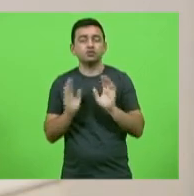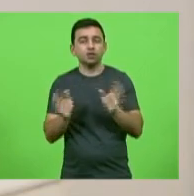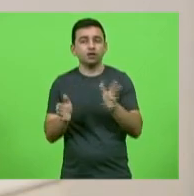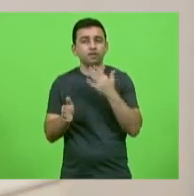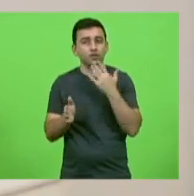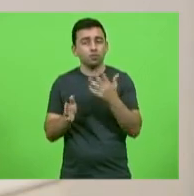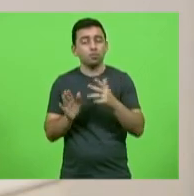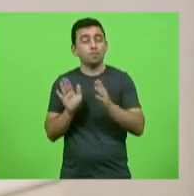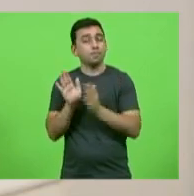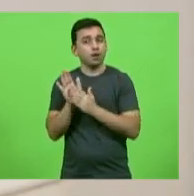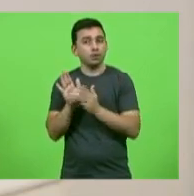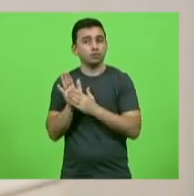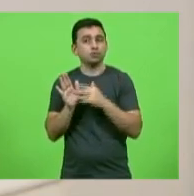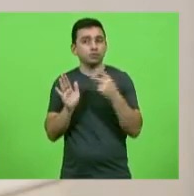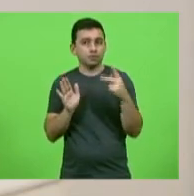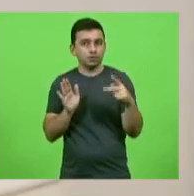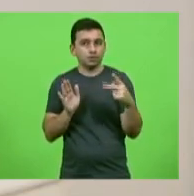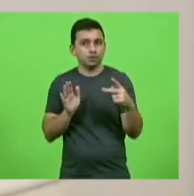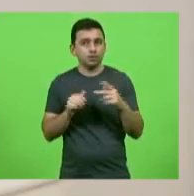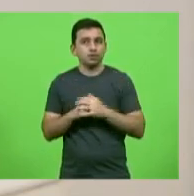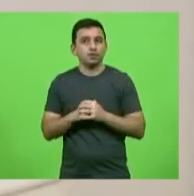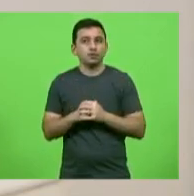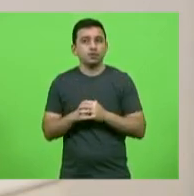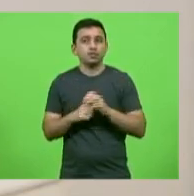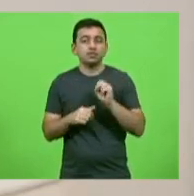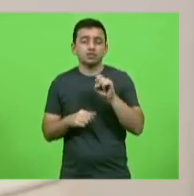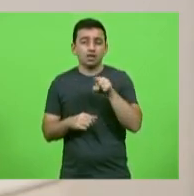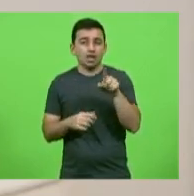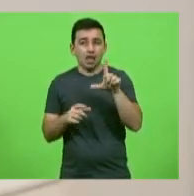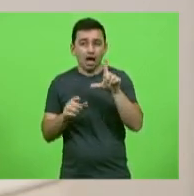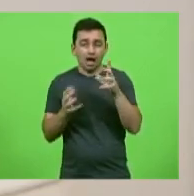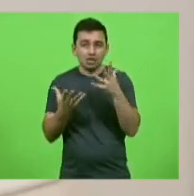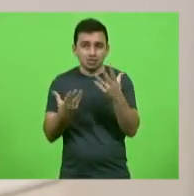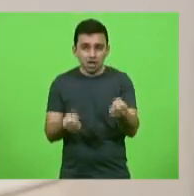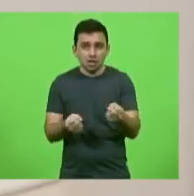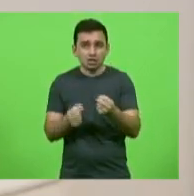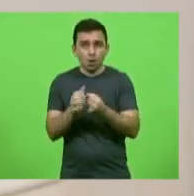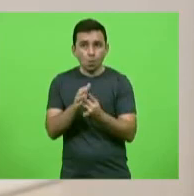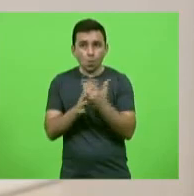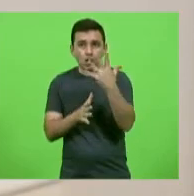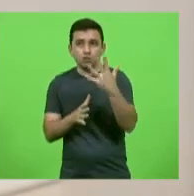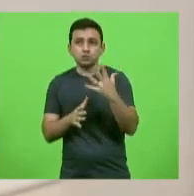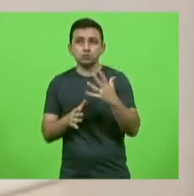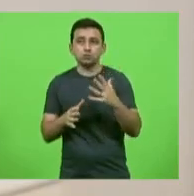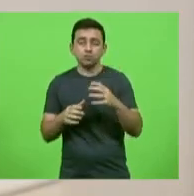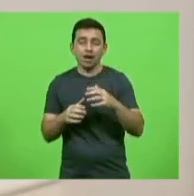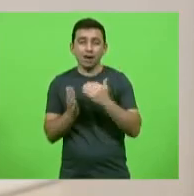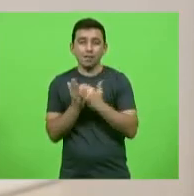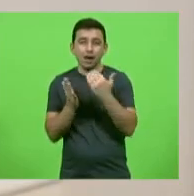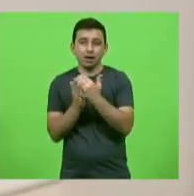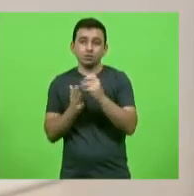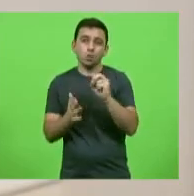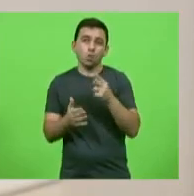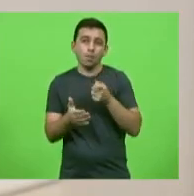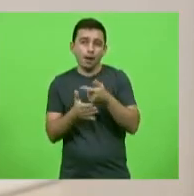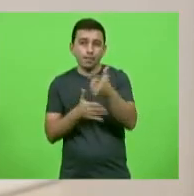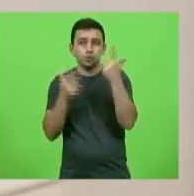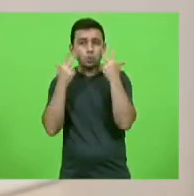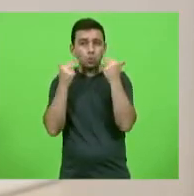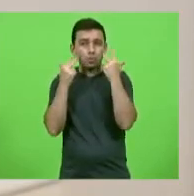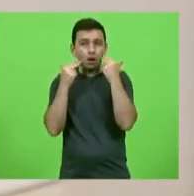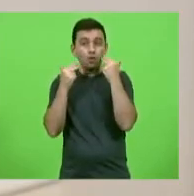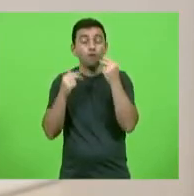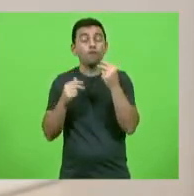proponente e caso a SES opte por adquirir por quantitativo menor ou pagamento normal, os valores serão ainda